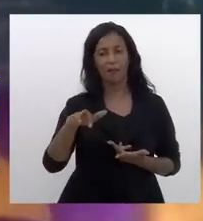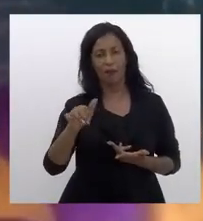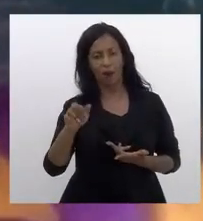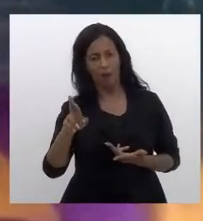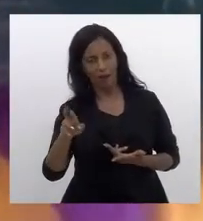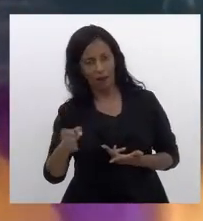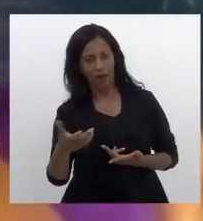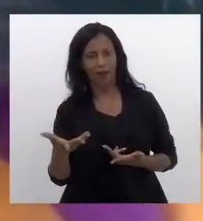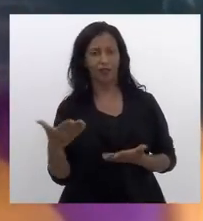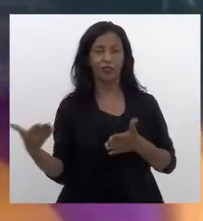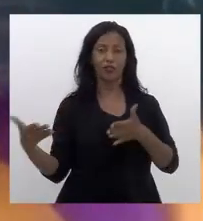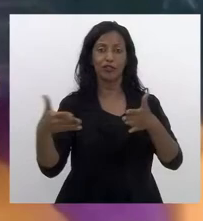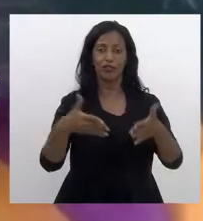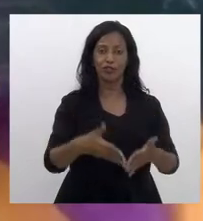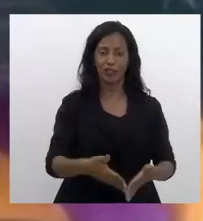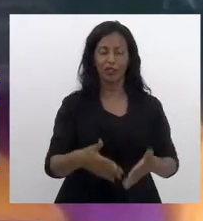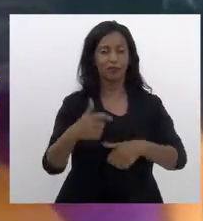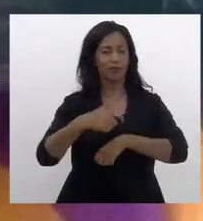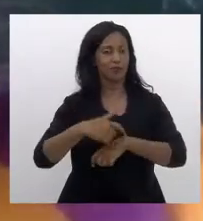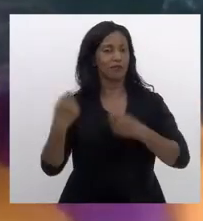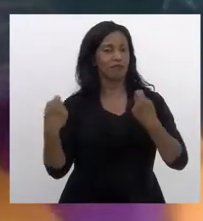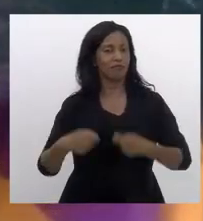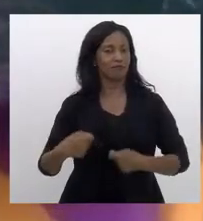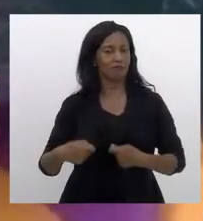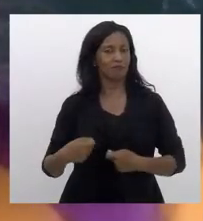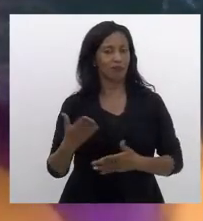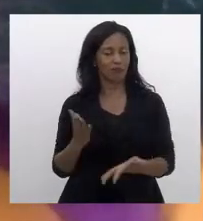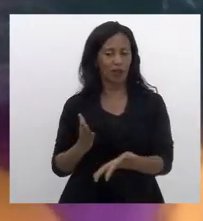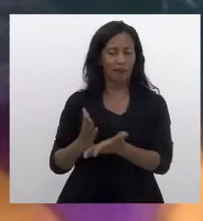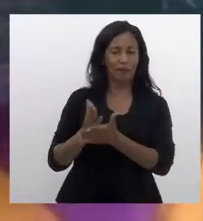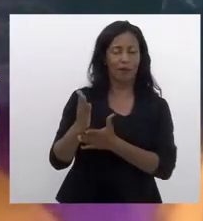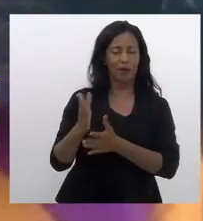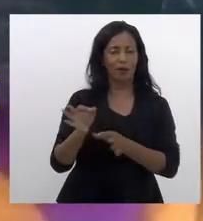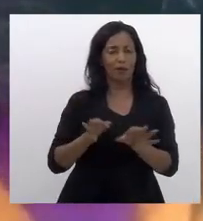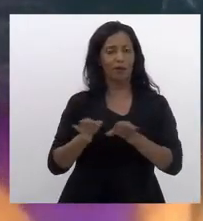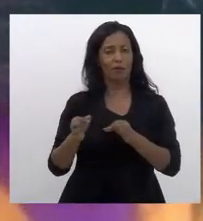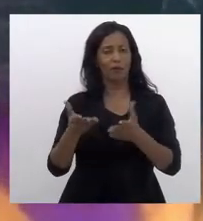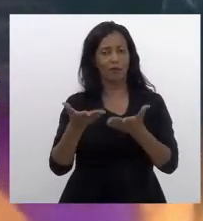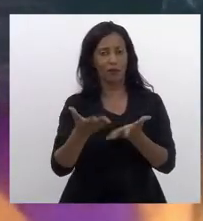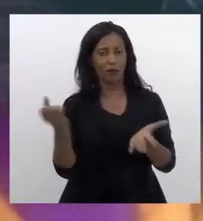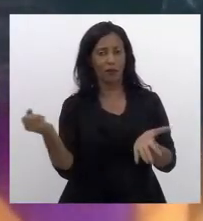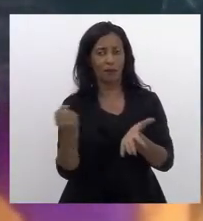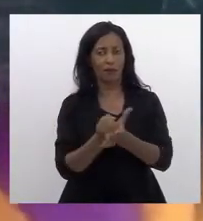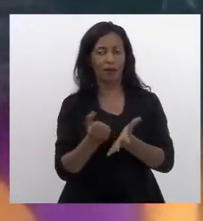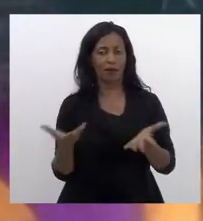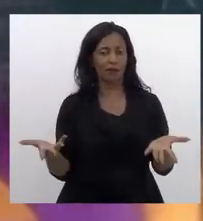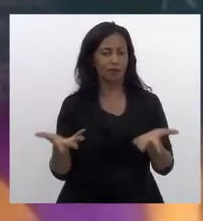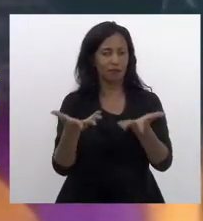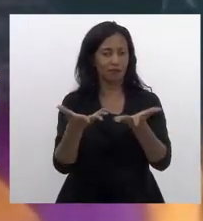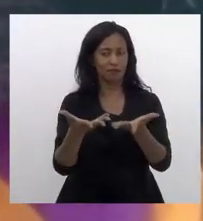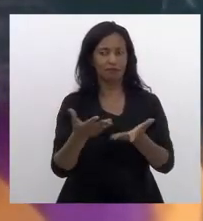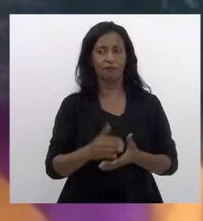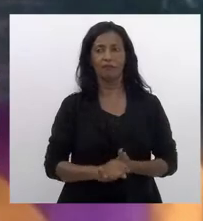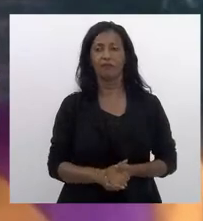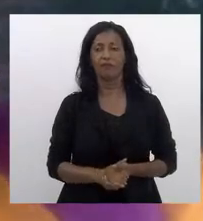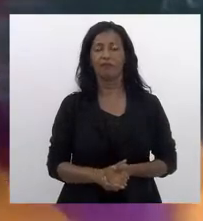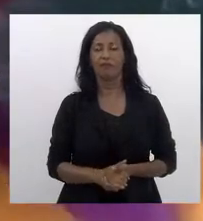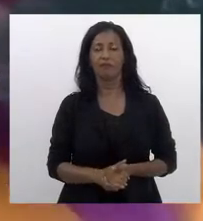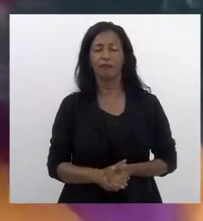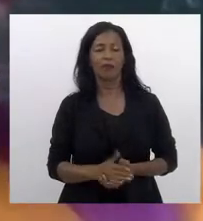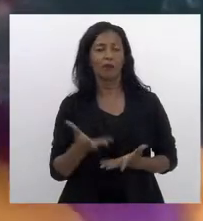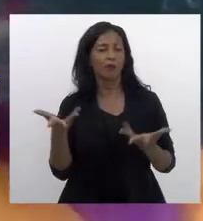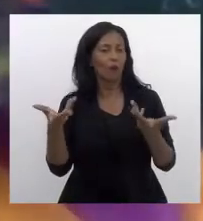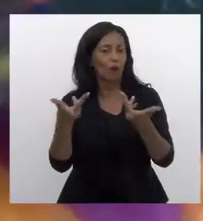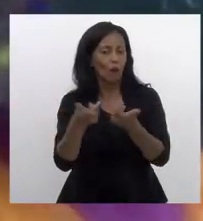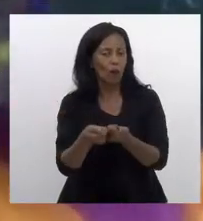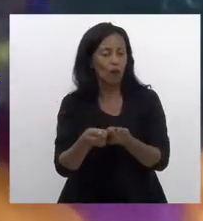chegamos, né, nesse momento onde a gente aprova um projeto como esse, que tem um impacto tão genuíno e